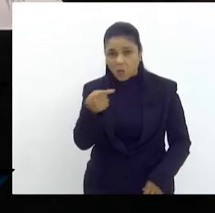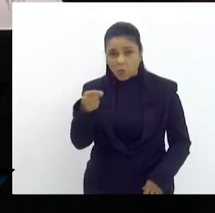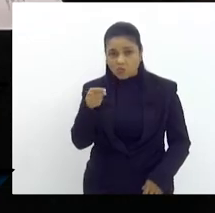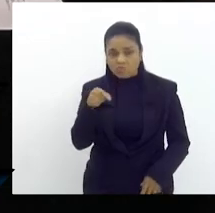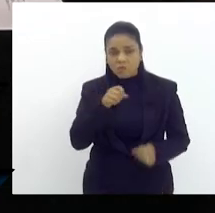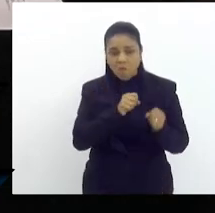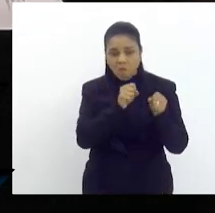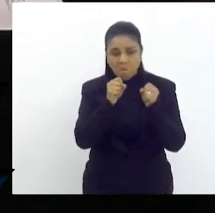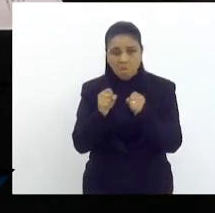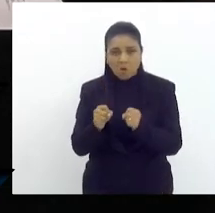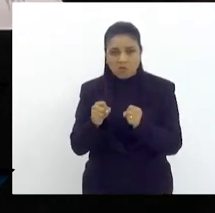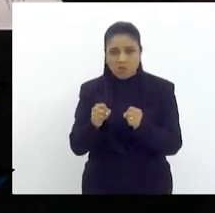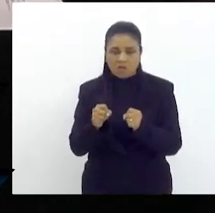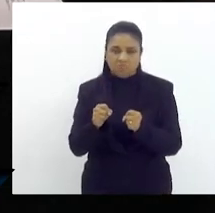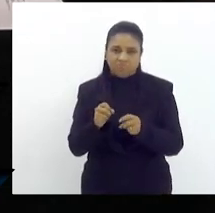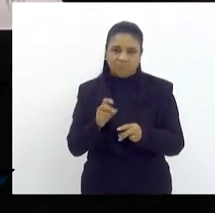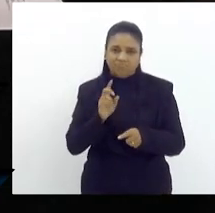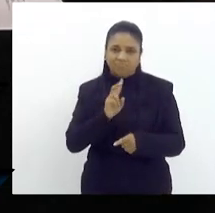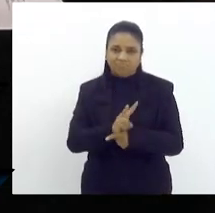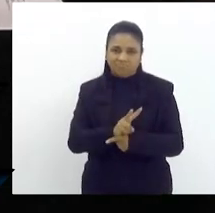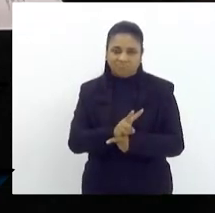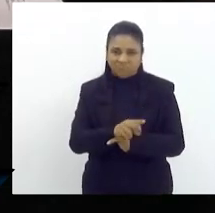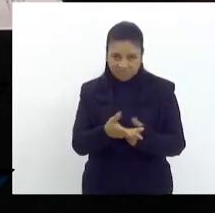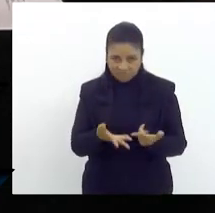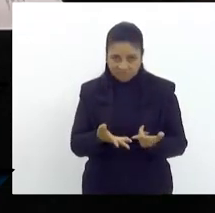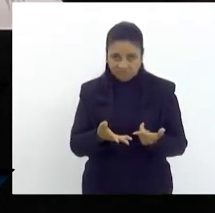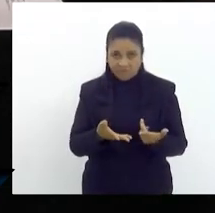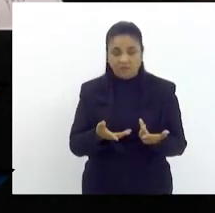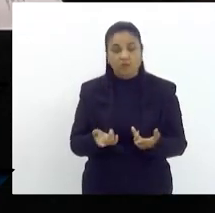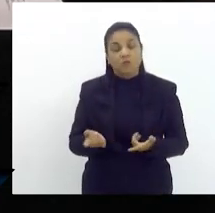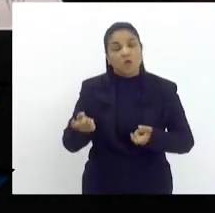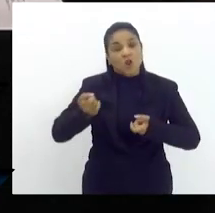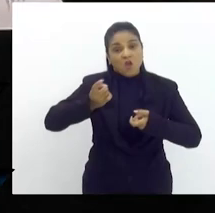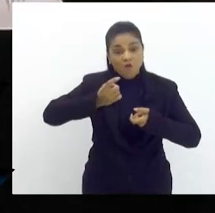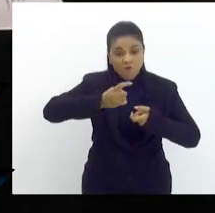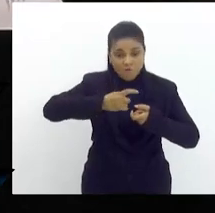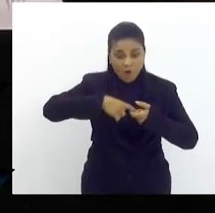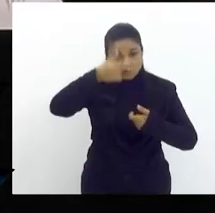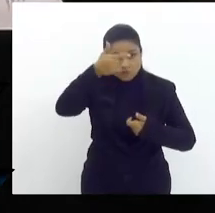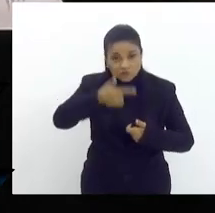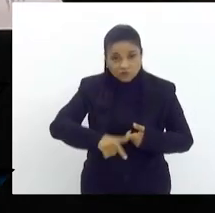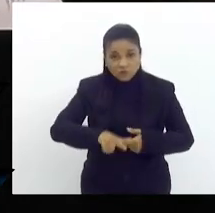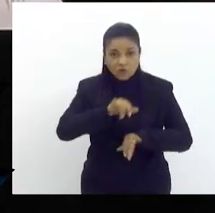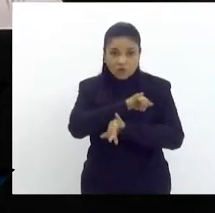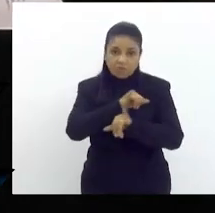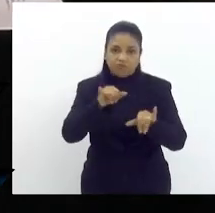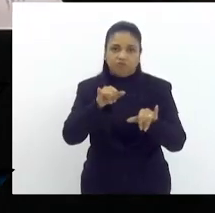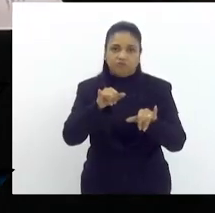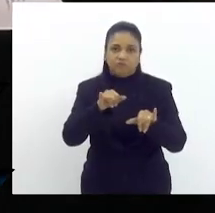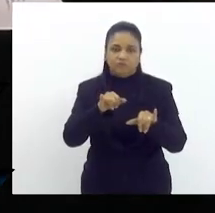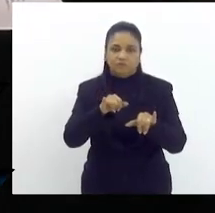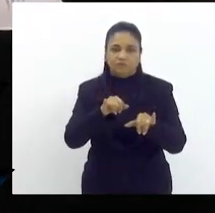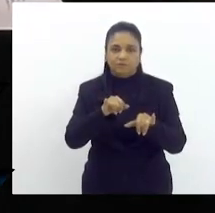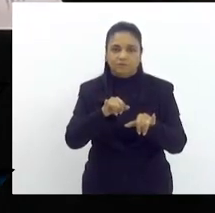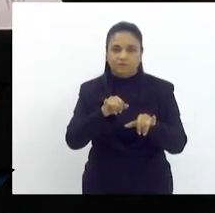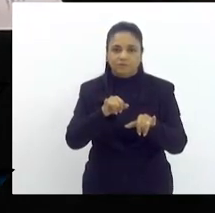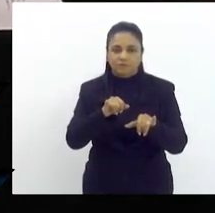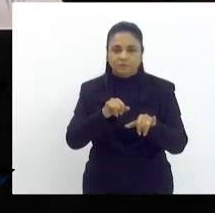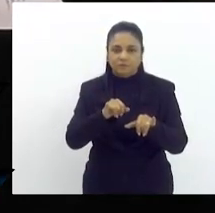mas volta então para sentença eu volto então para sentença senhores